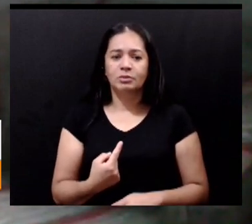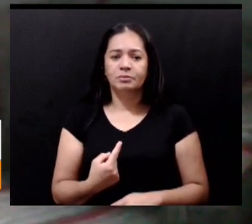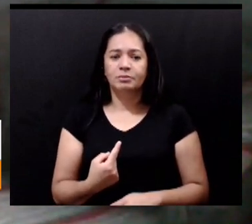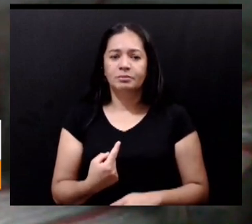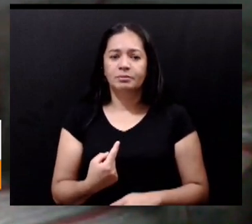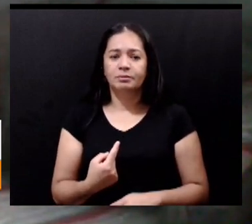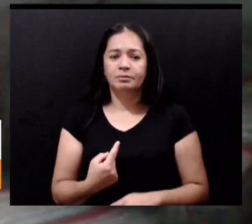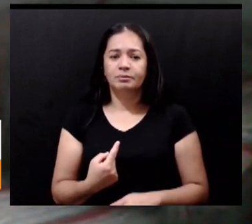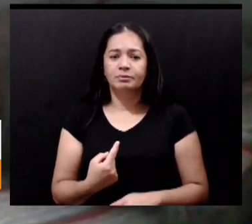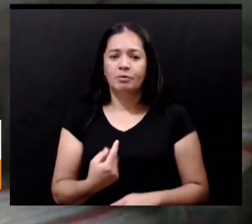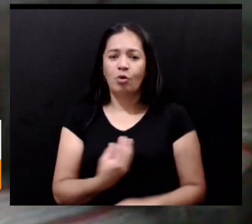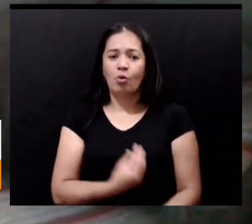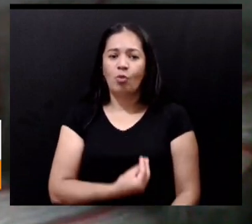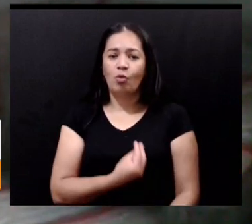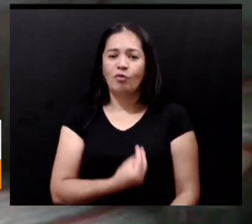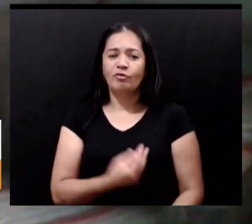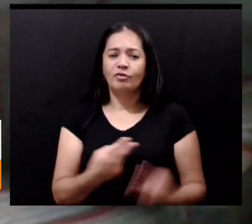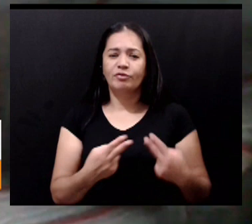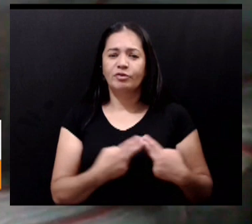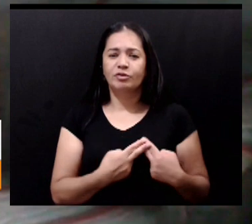o luto de uma forma saudável.